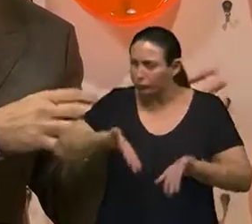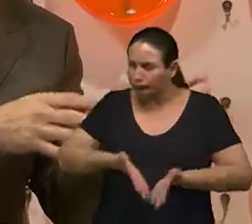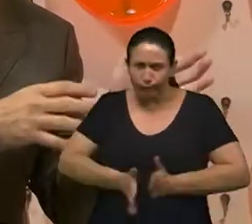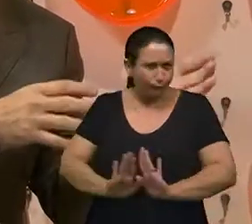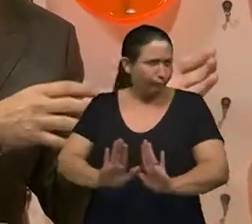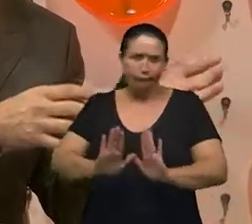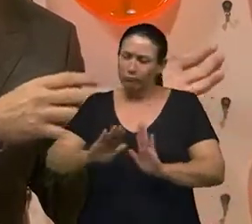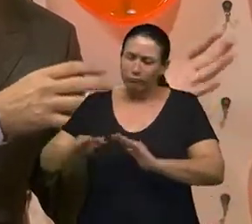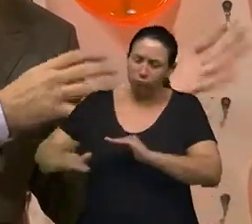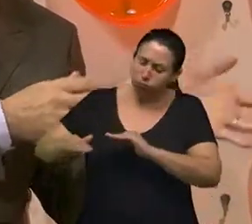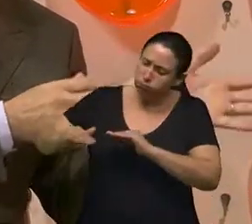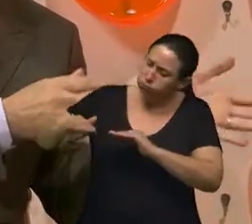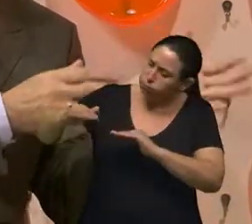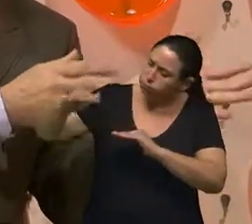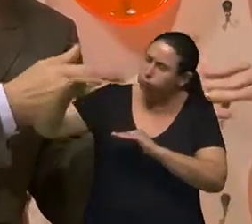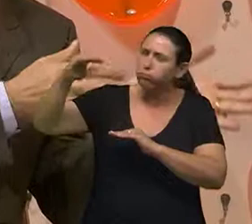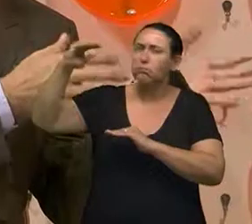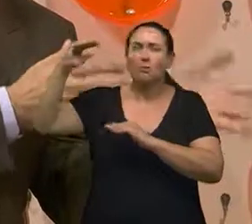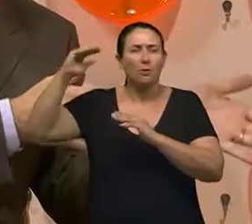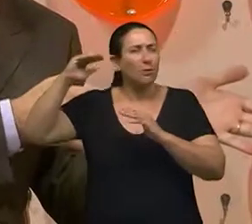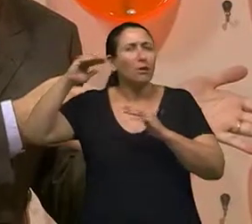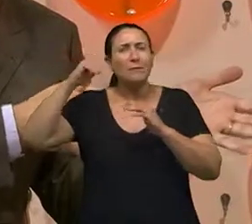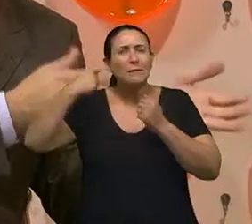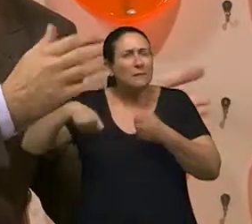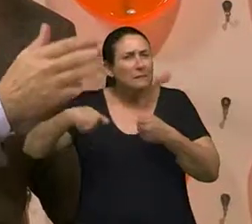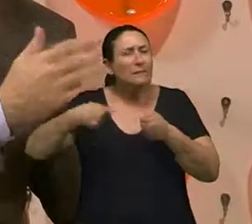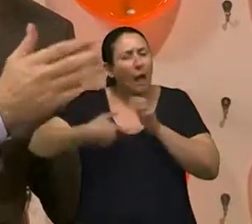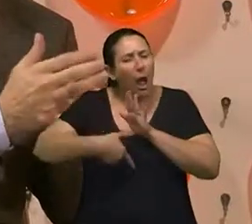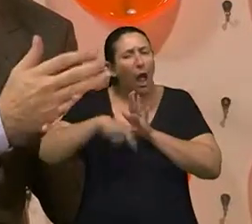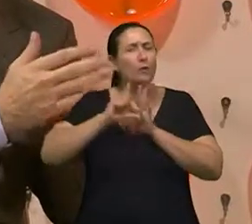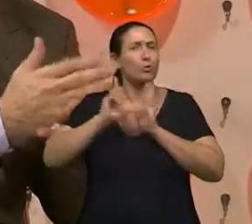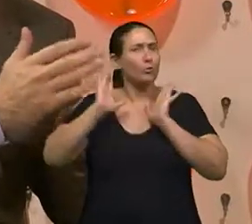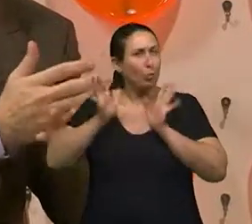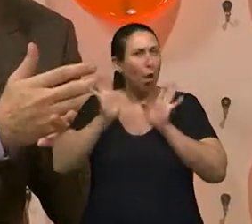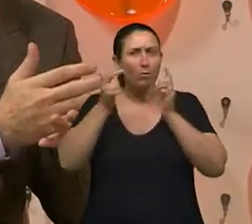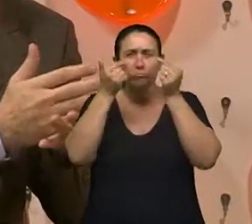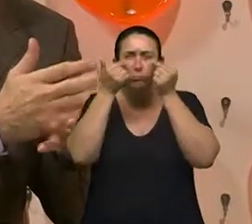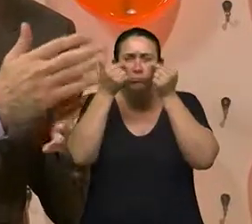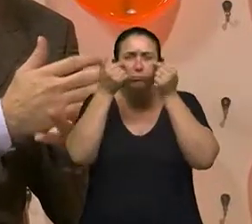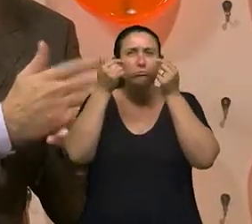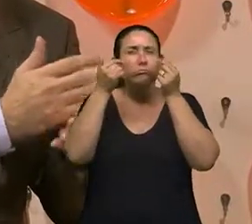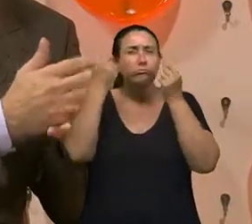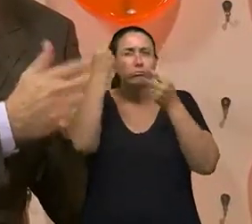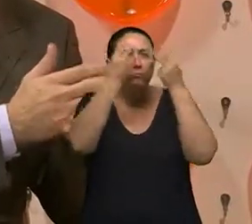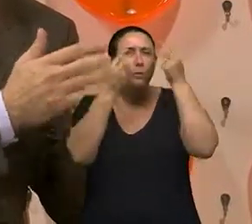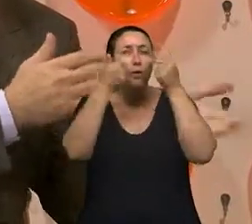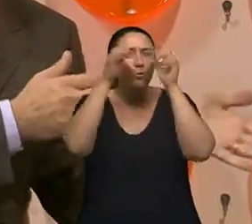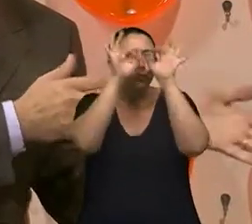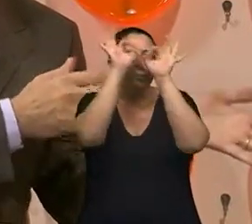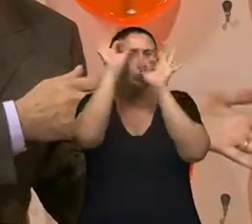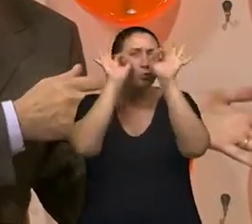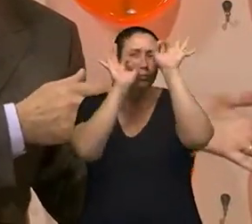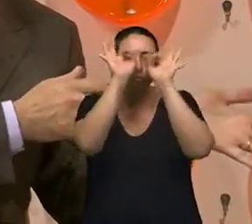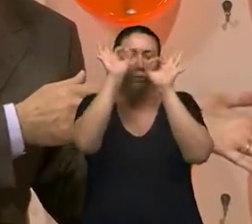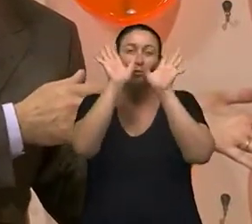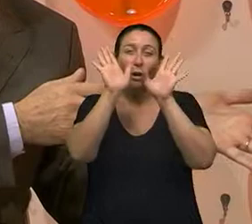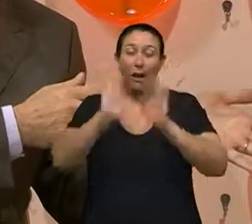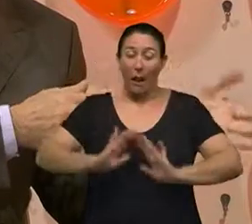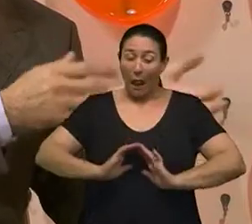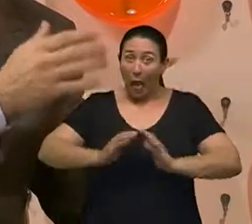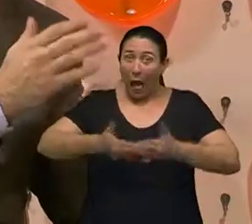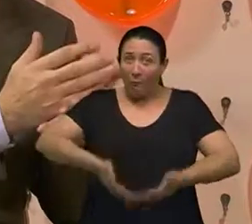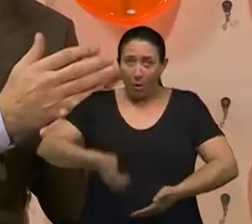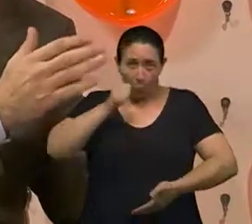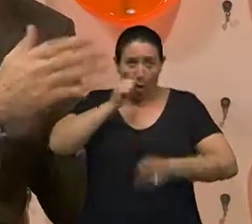nascimento, desde a concepção, desde a gestação, se faz já análise ecográfica dos olhos dos bebês que estão na barriga das